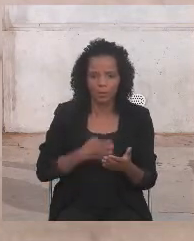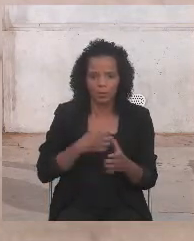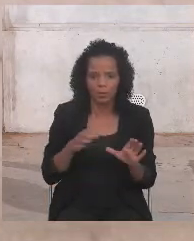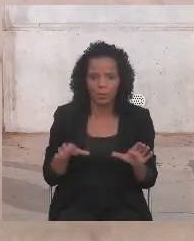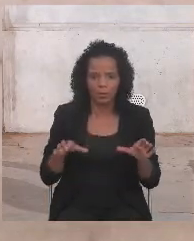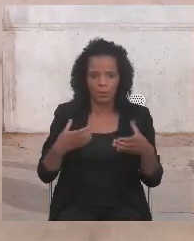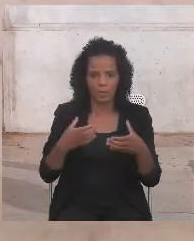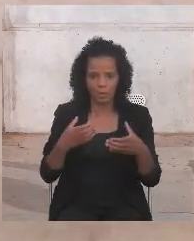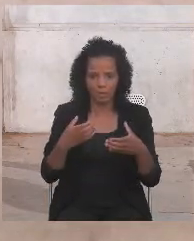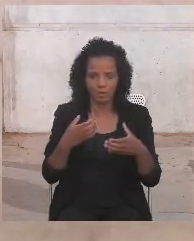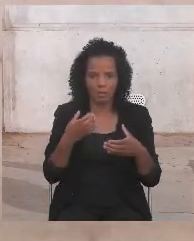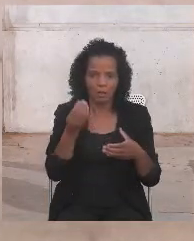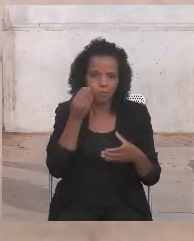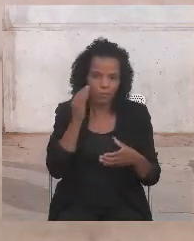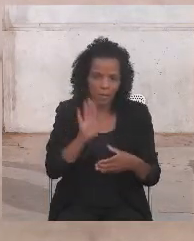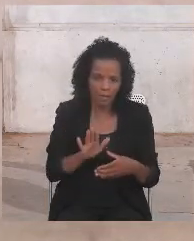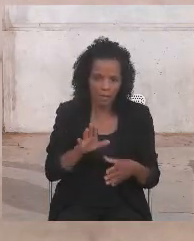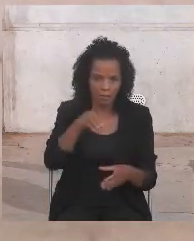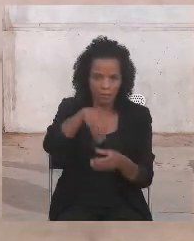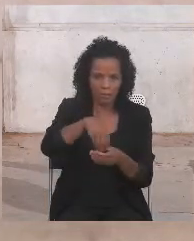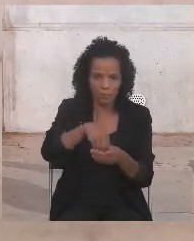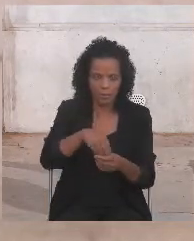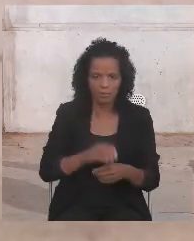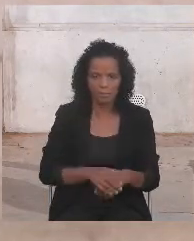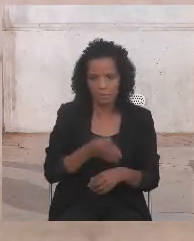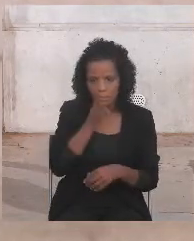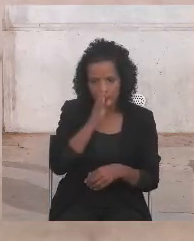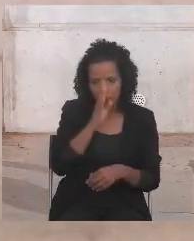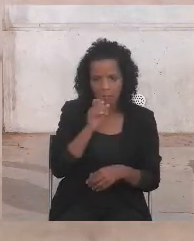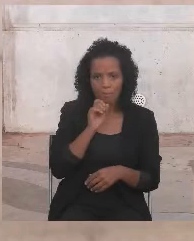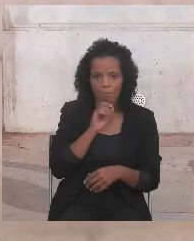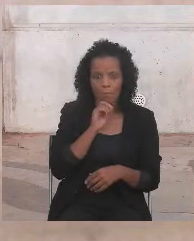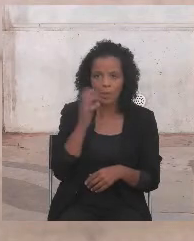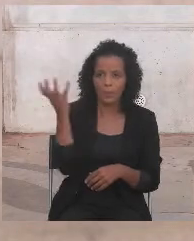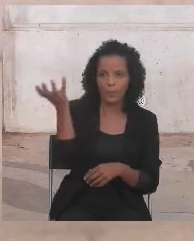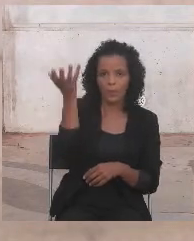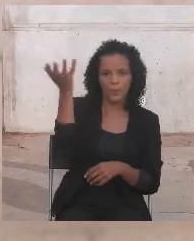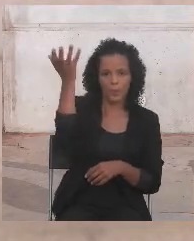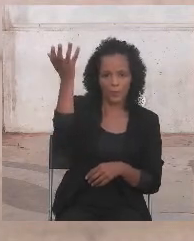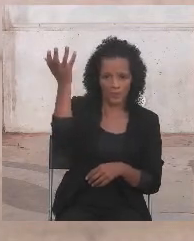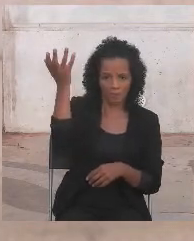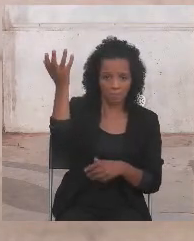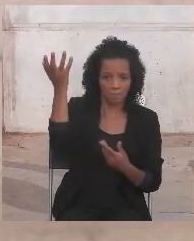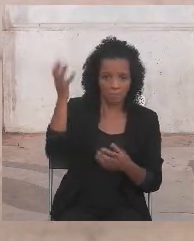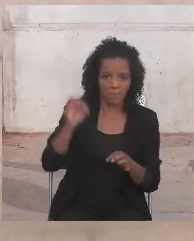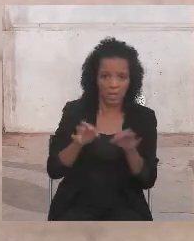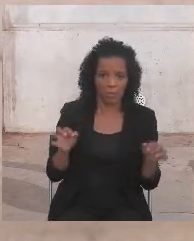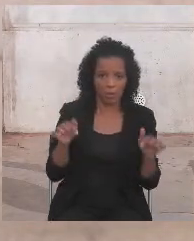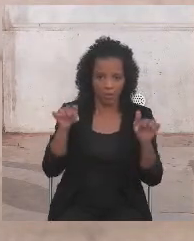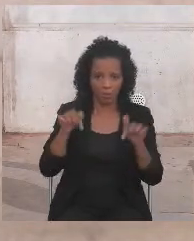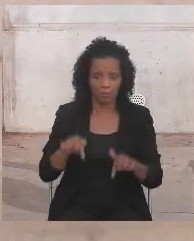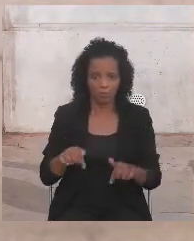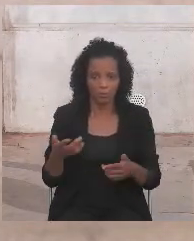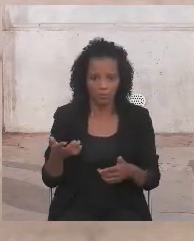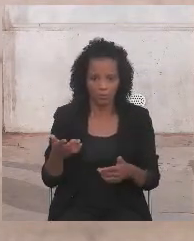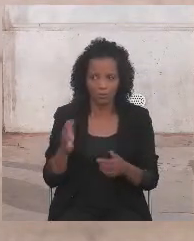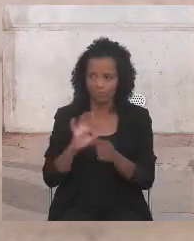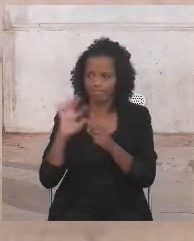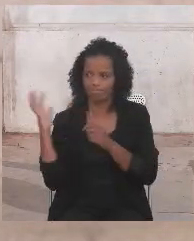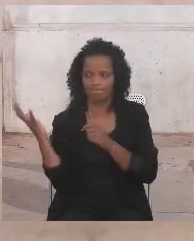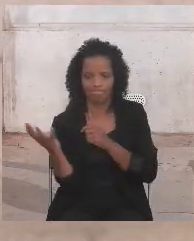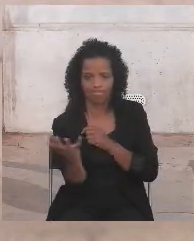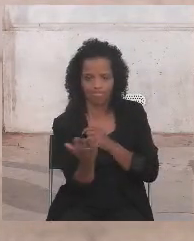pertença comum. Os rituais podem ter pompa e circunstância, como a que hoje nos